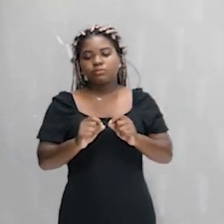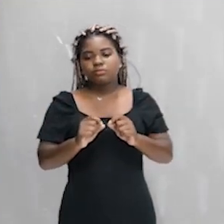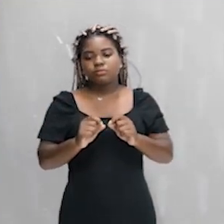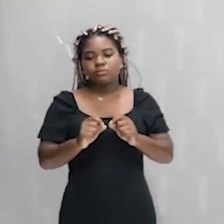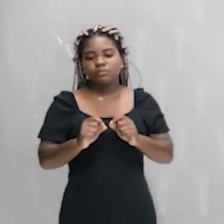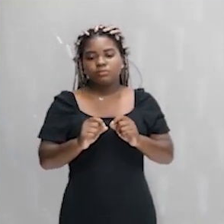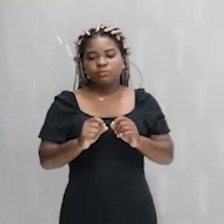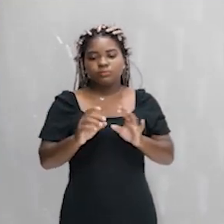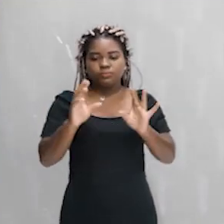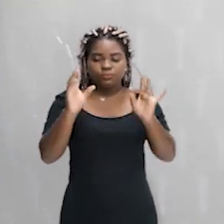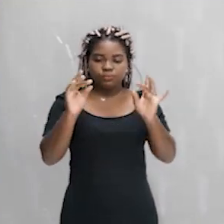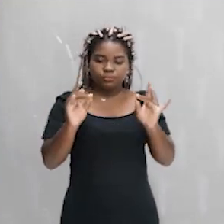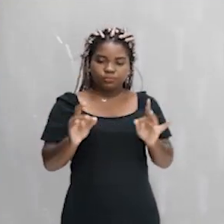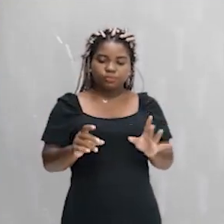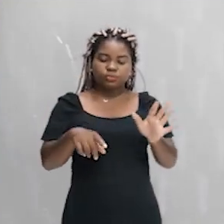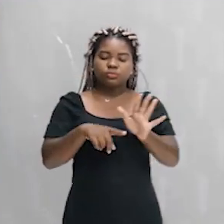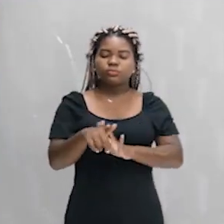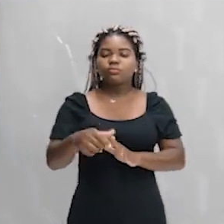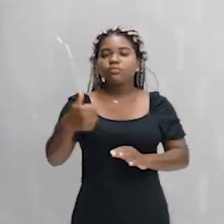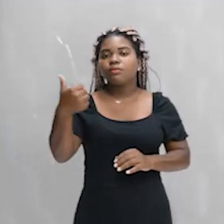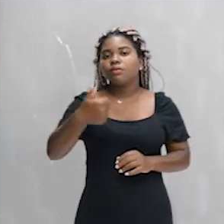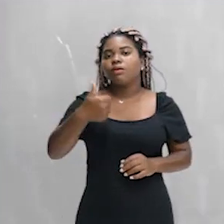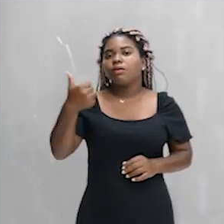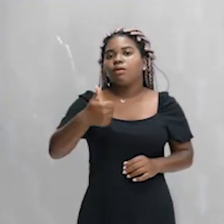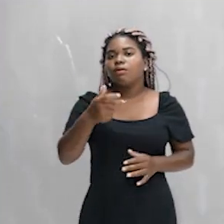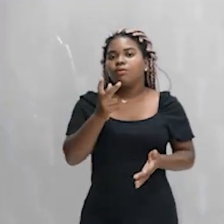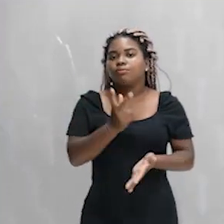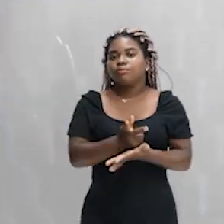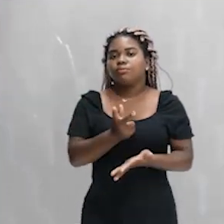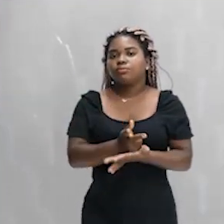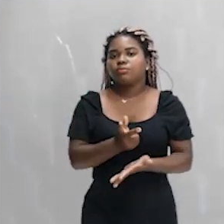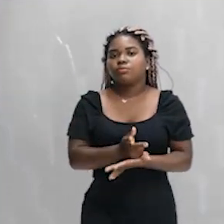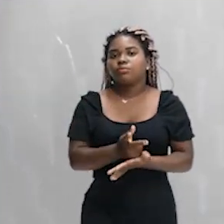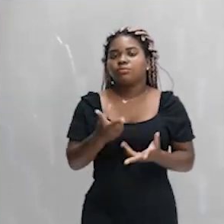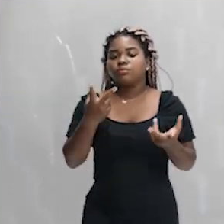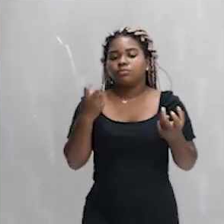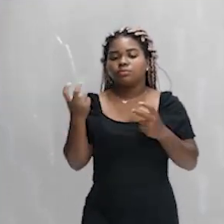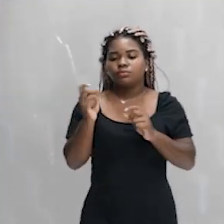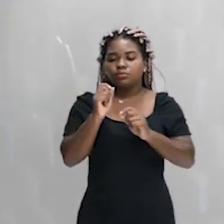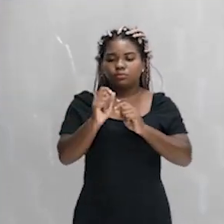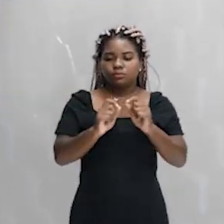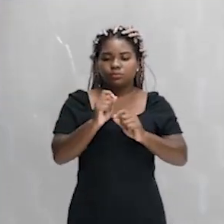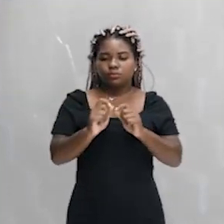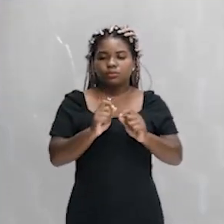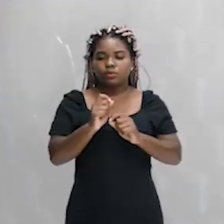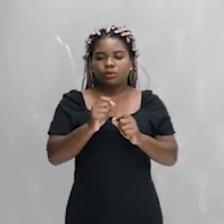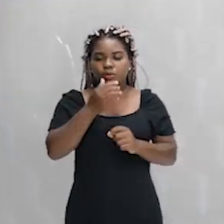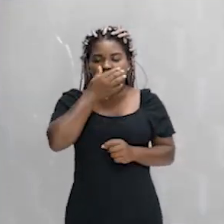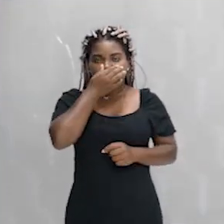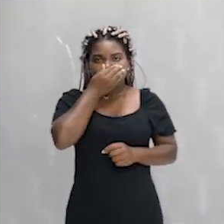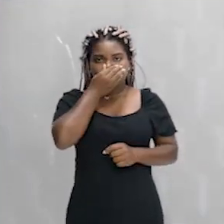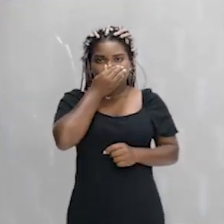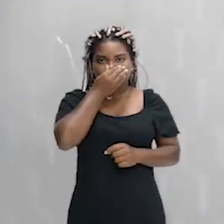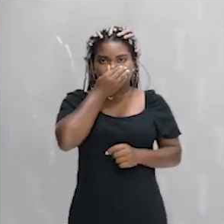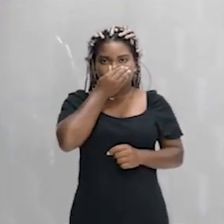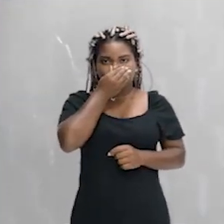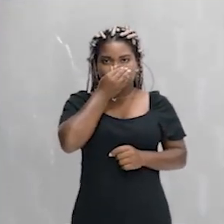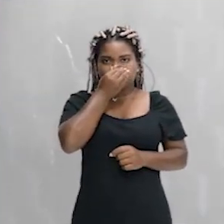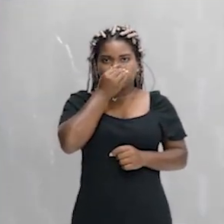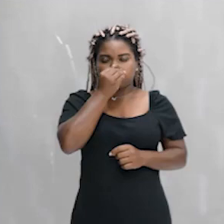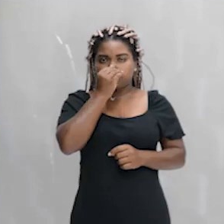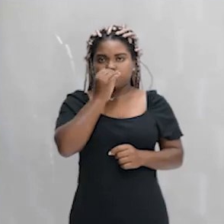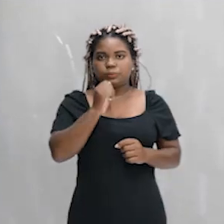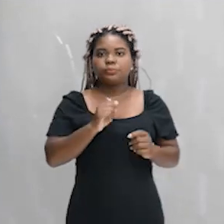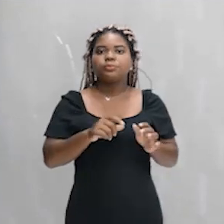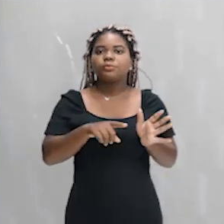peculiaridades da questão. A primeira, sempre observe as informações do cabeçalho da tabela que aparecer. Se